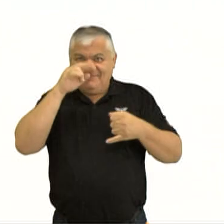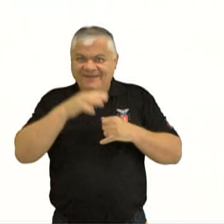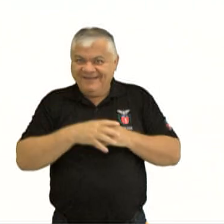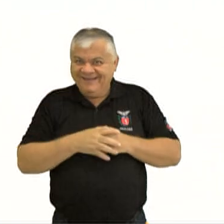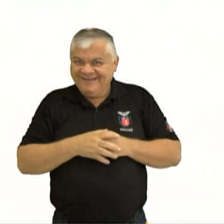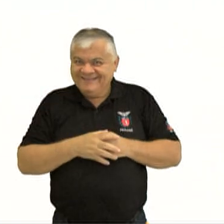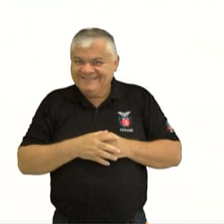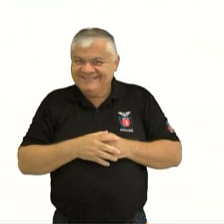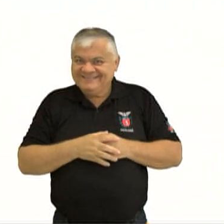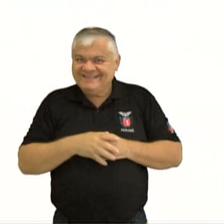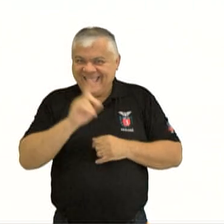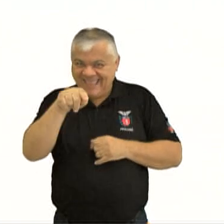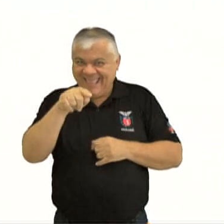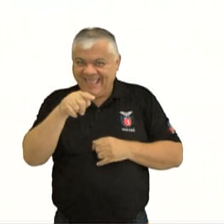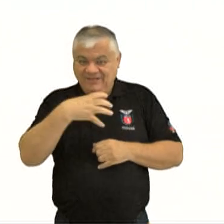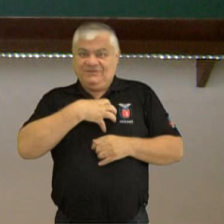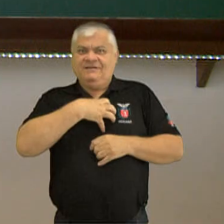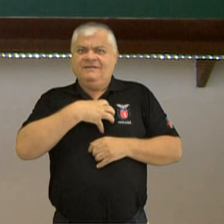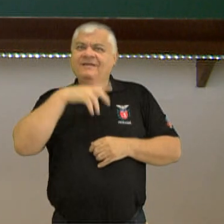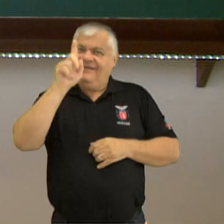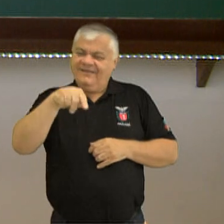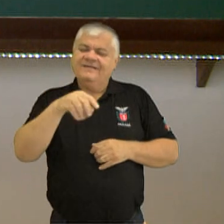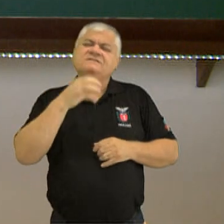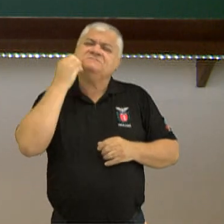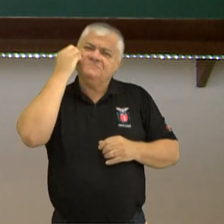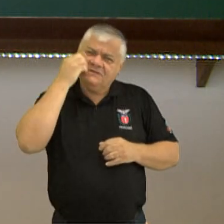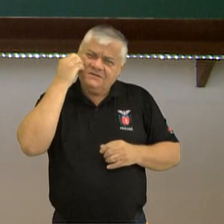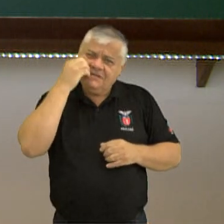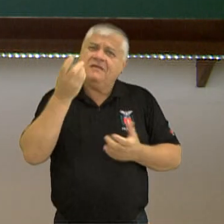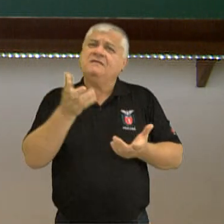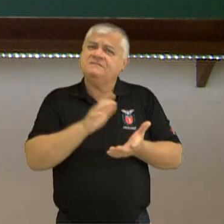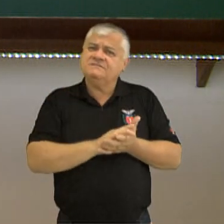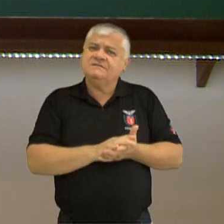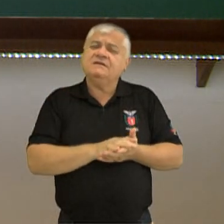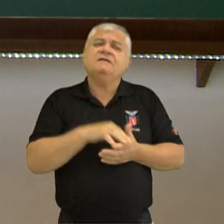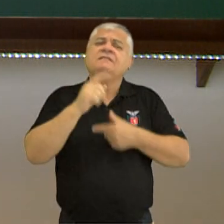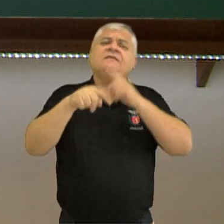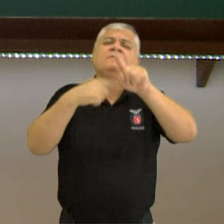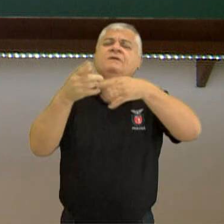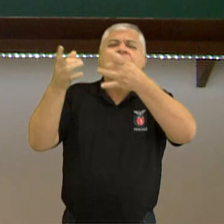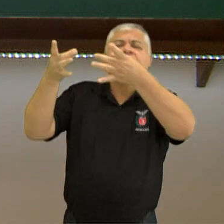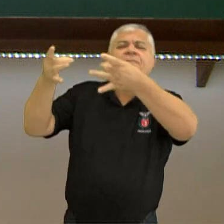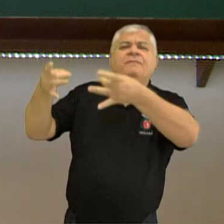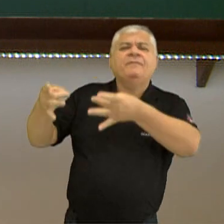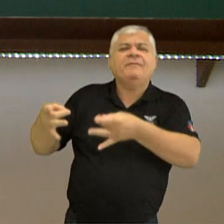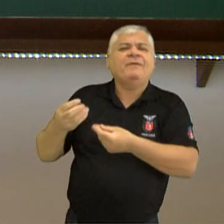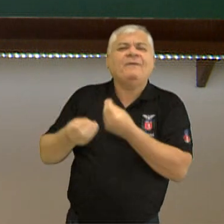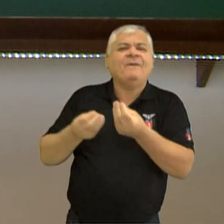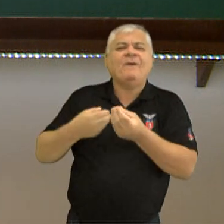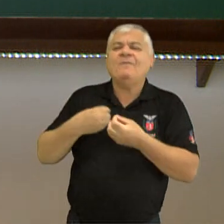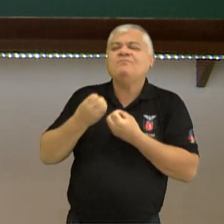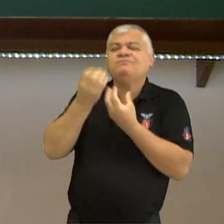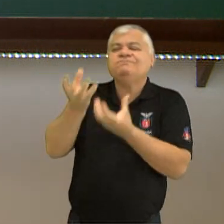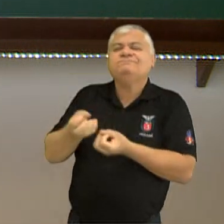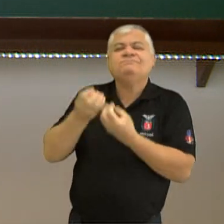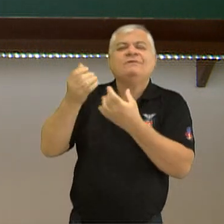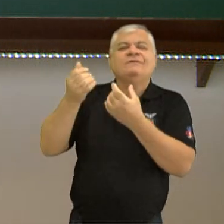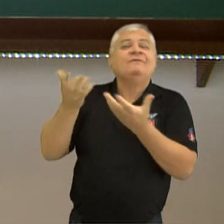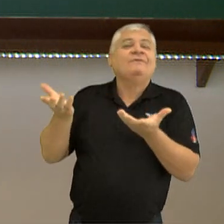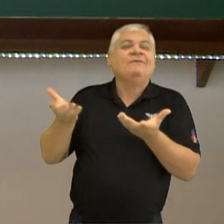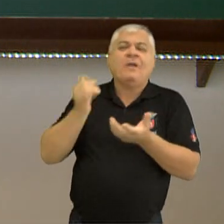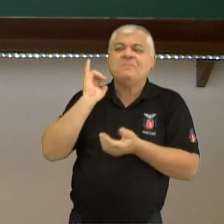Ah, foi uma experiência? E como você relatou isso depois? Ah, você contou.